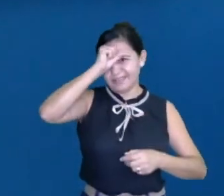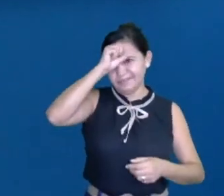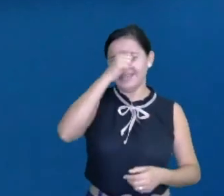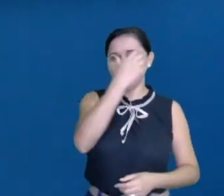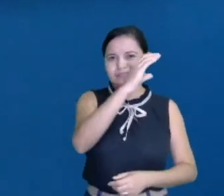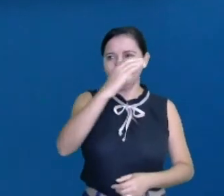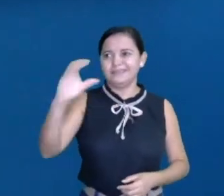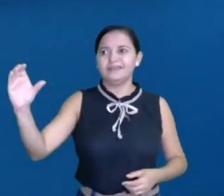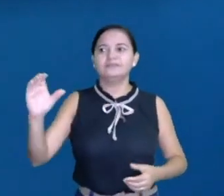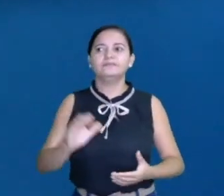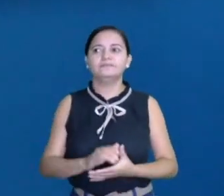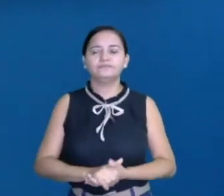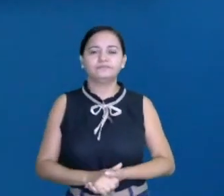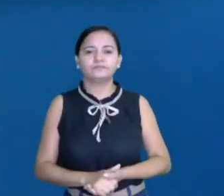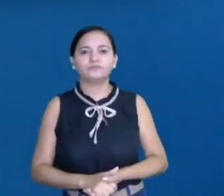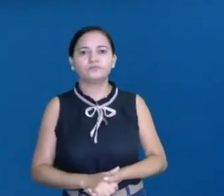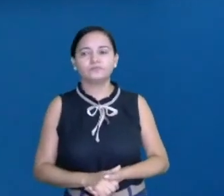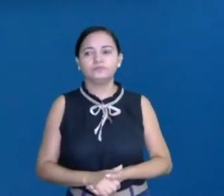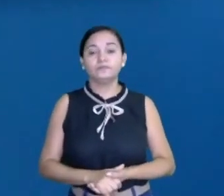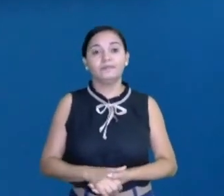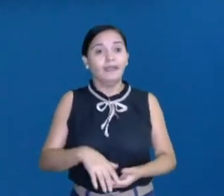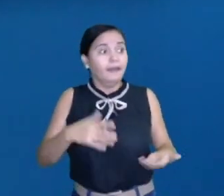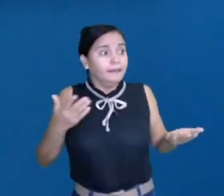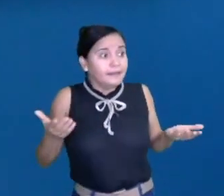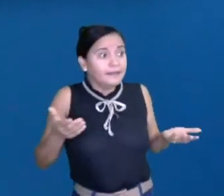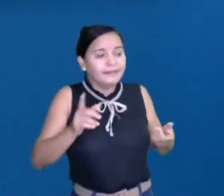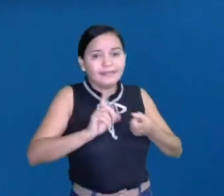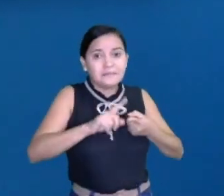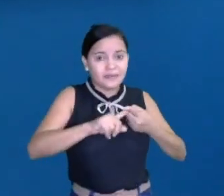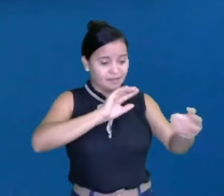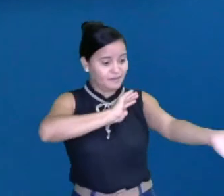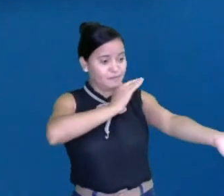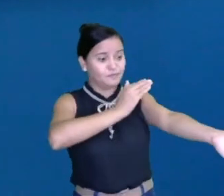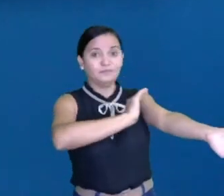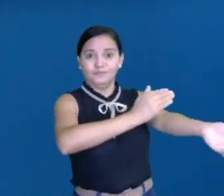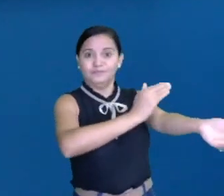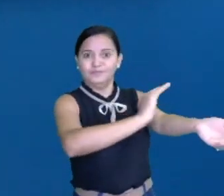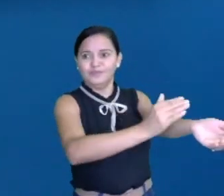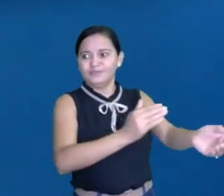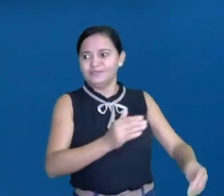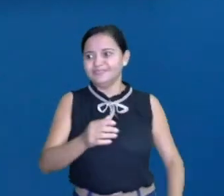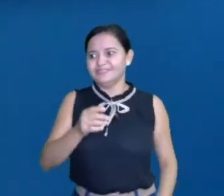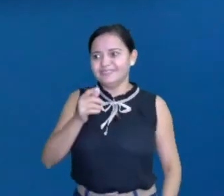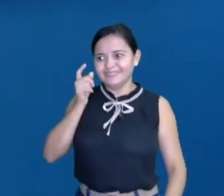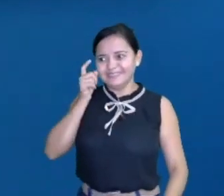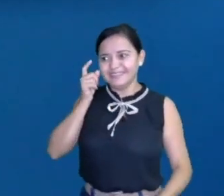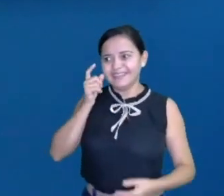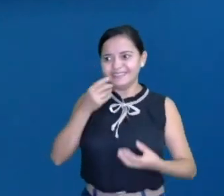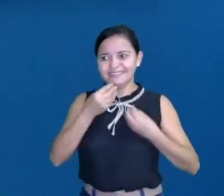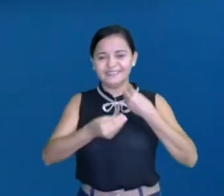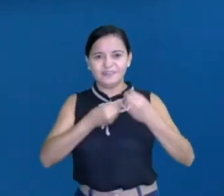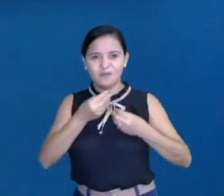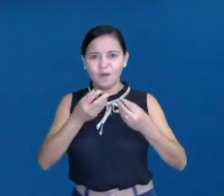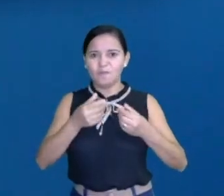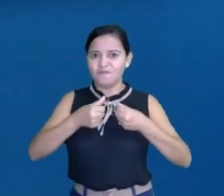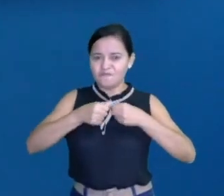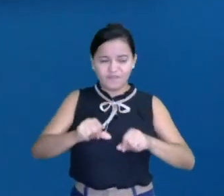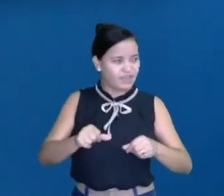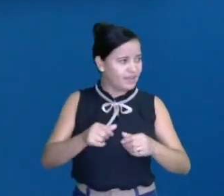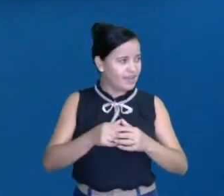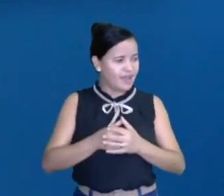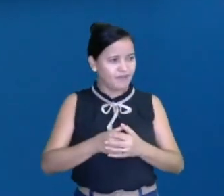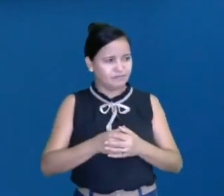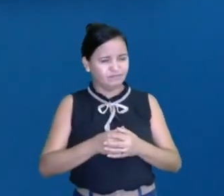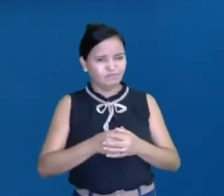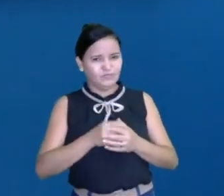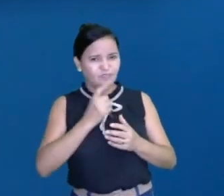ciências. Outra coisa muito interessante dos músculos é como eles ficam presos nos ossos. Eles ficam presos